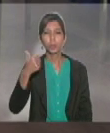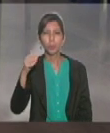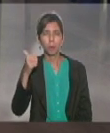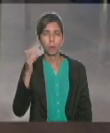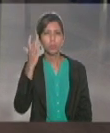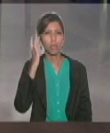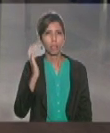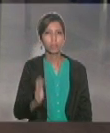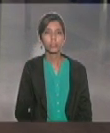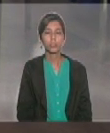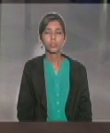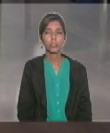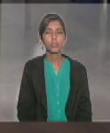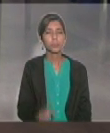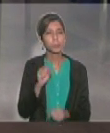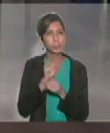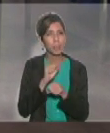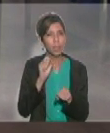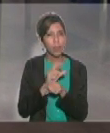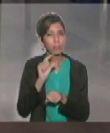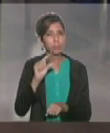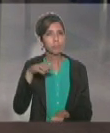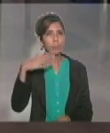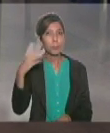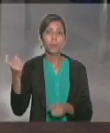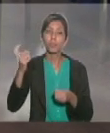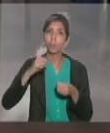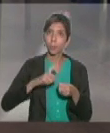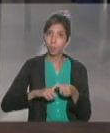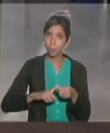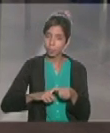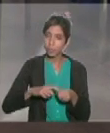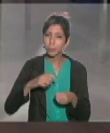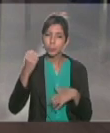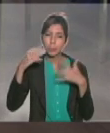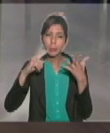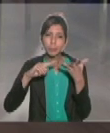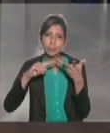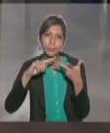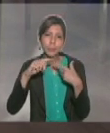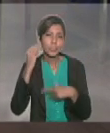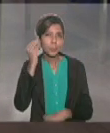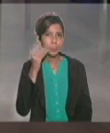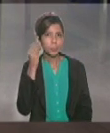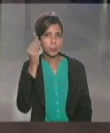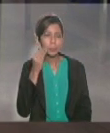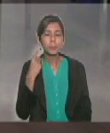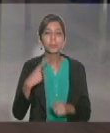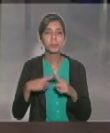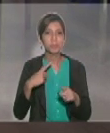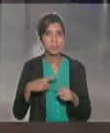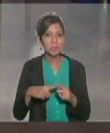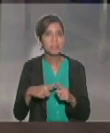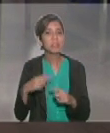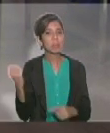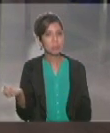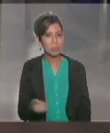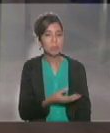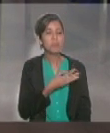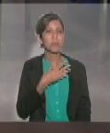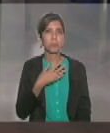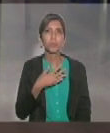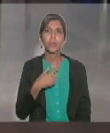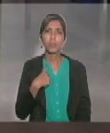2011, se eu não me engano. Então tá, vamos dar mais um tempinho, eu quero que vocês voltem aqui para me dar detalhes dessa experiência, porque realmente é